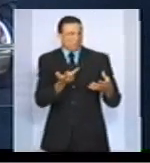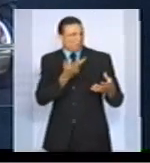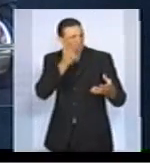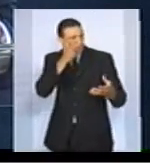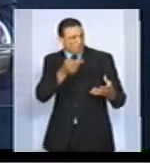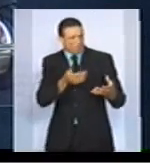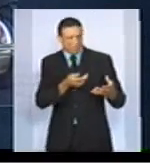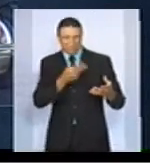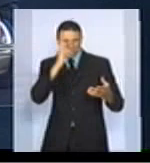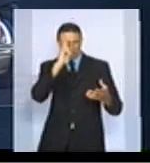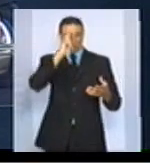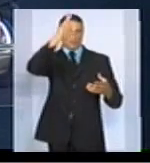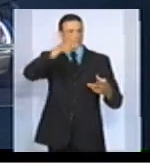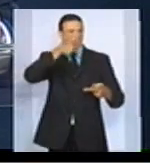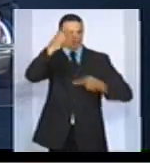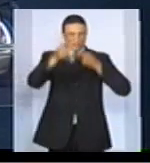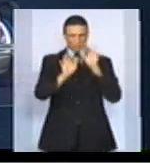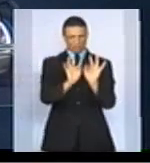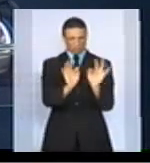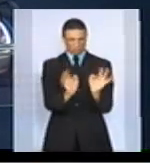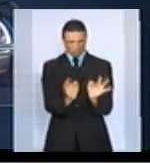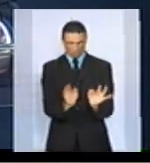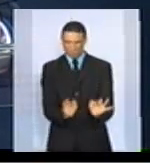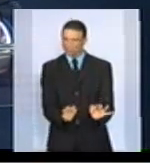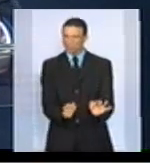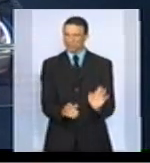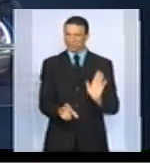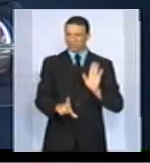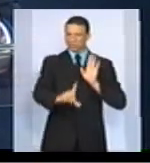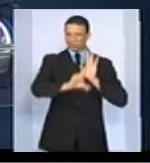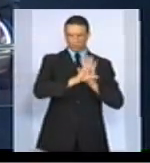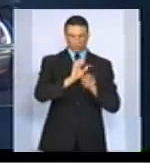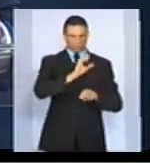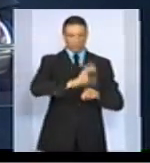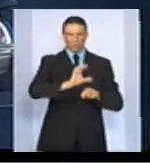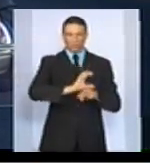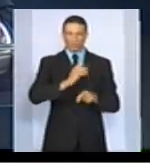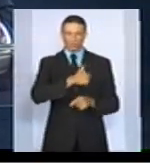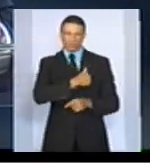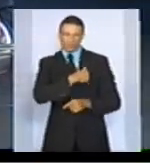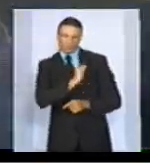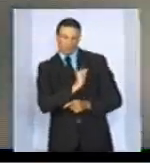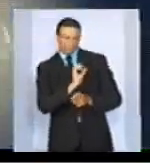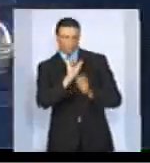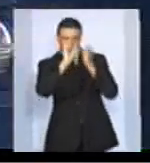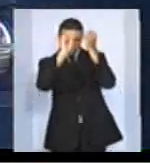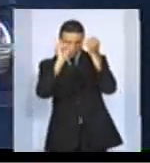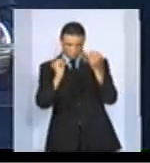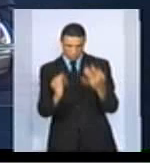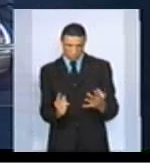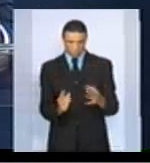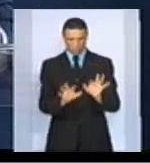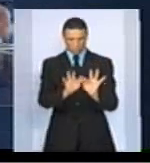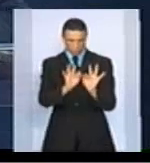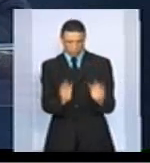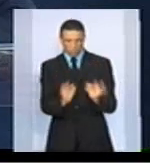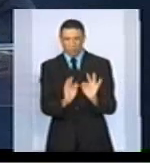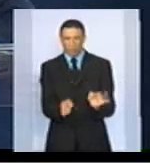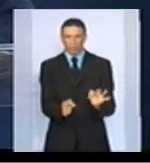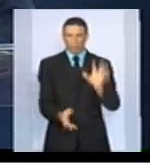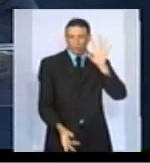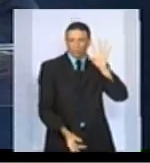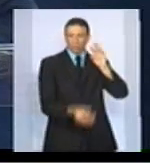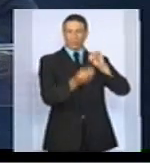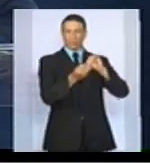trabalhou um belo trabalho simplificação no quarto processo civil o senhor vai lá que todo trabalho que o senhor faz para simplificar o processo civil